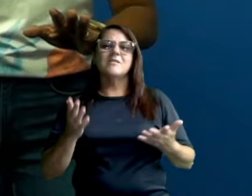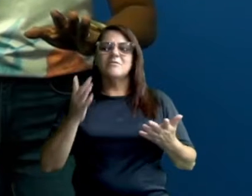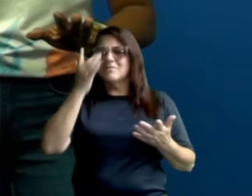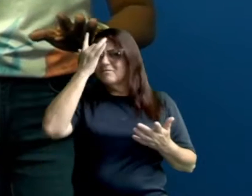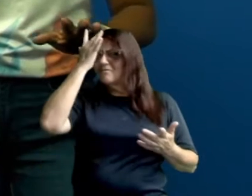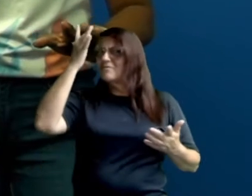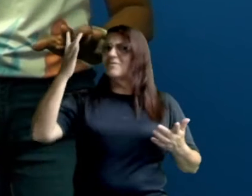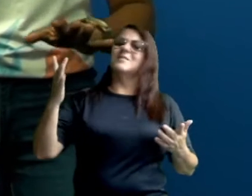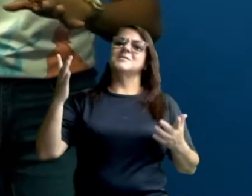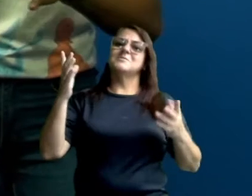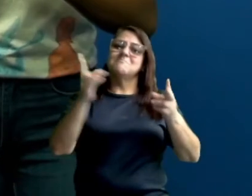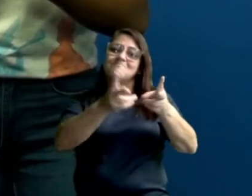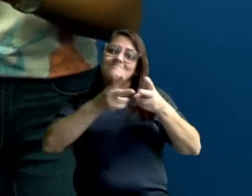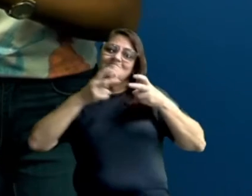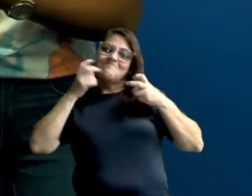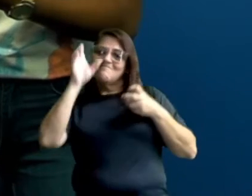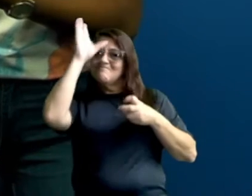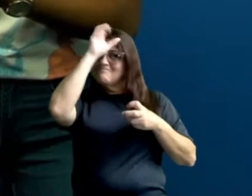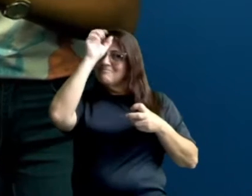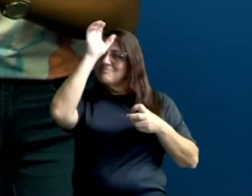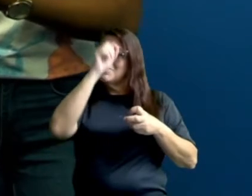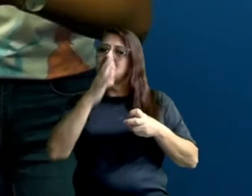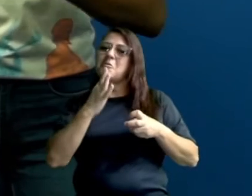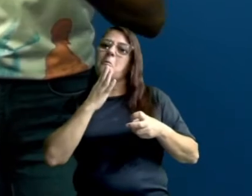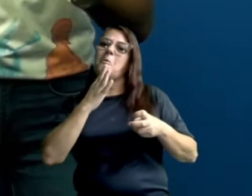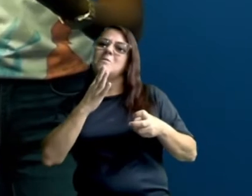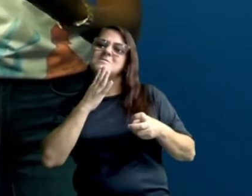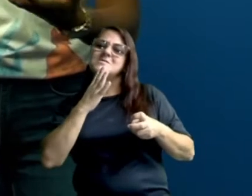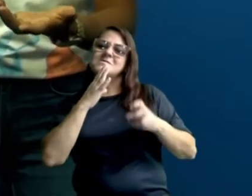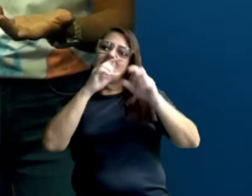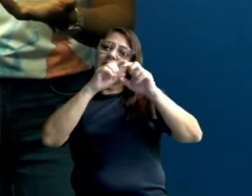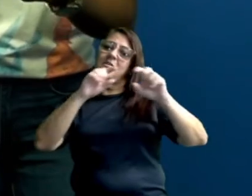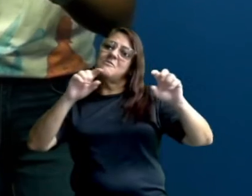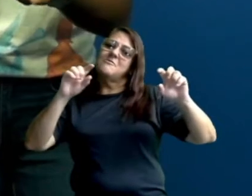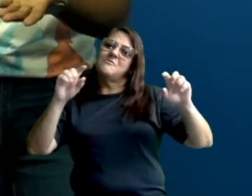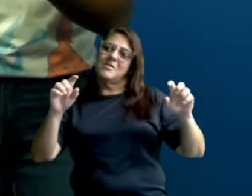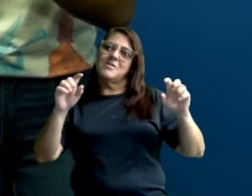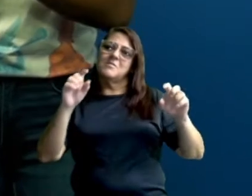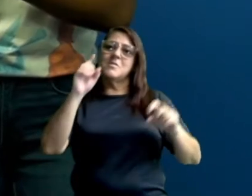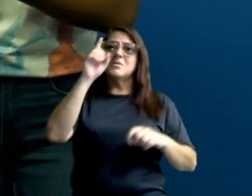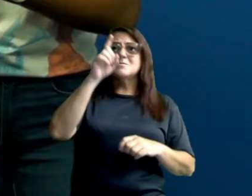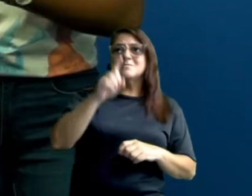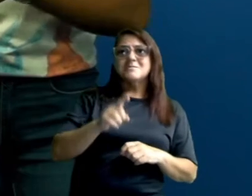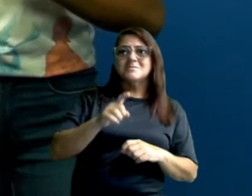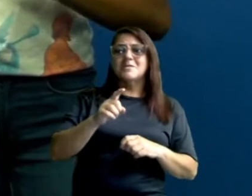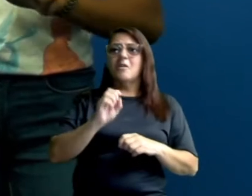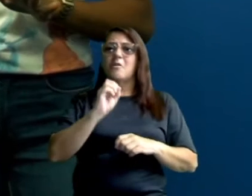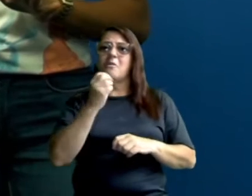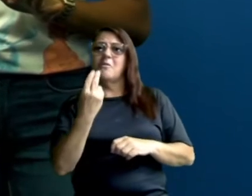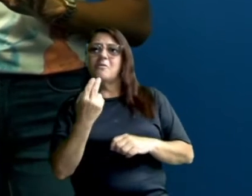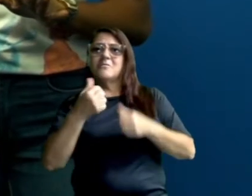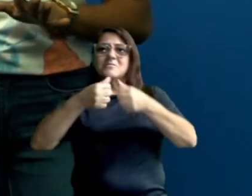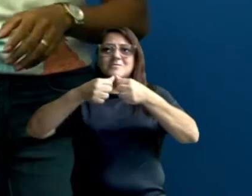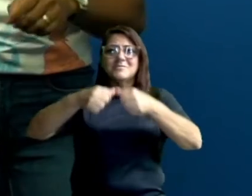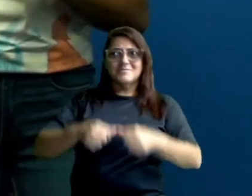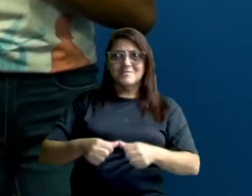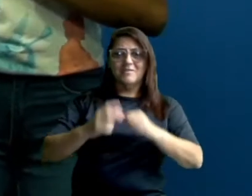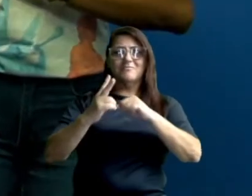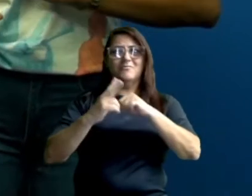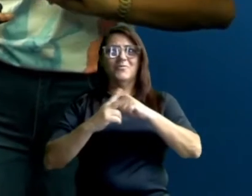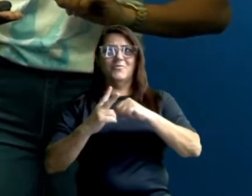fácil de você identificar se é a forma representativa sendo ser ou estar.